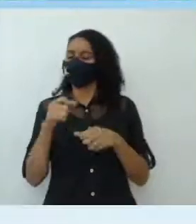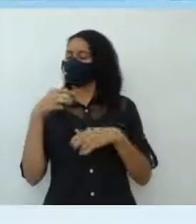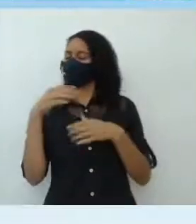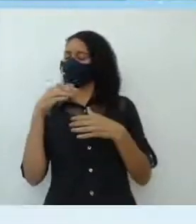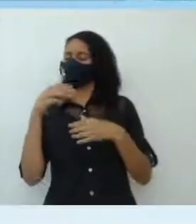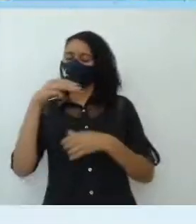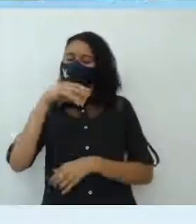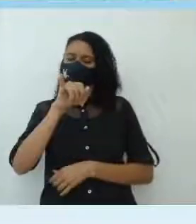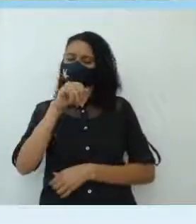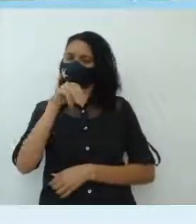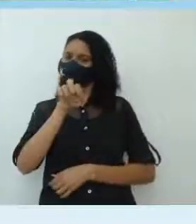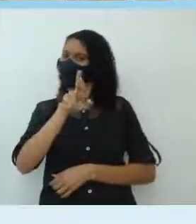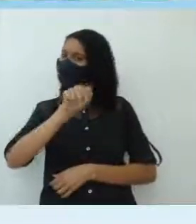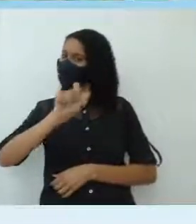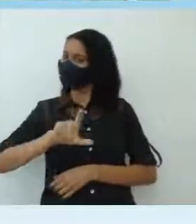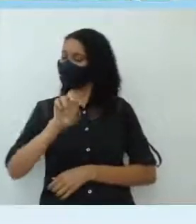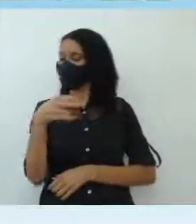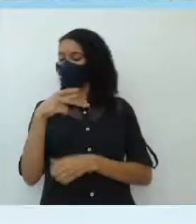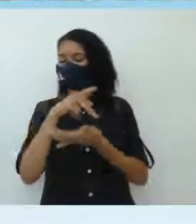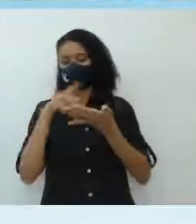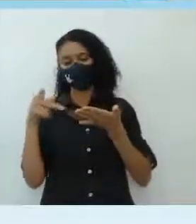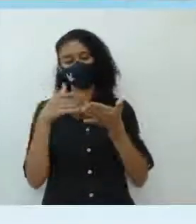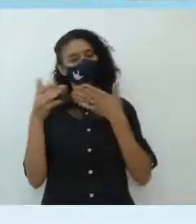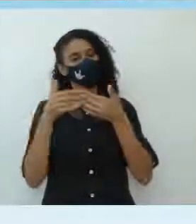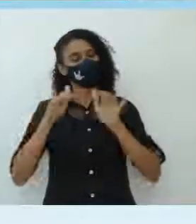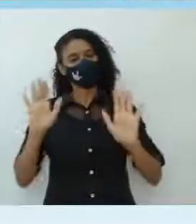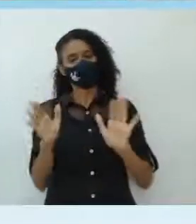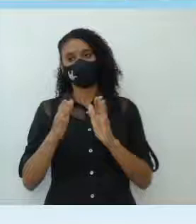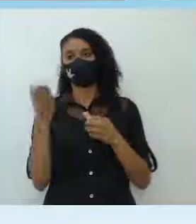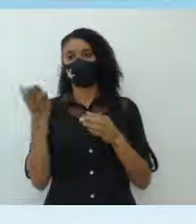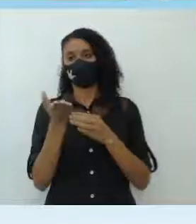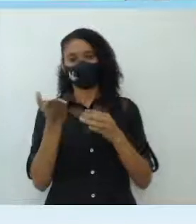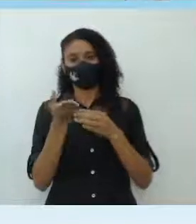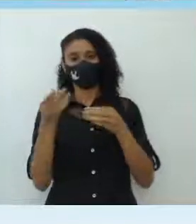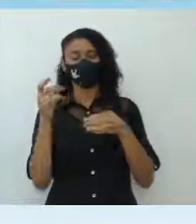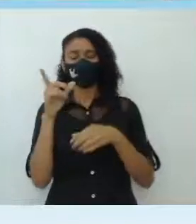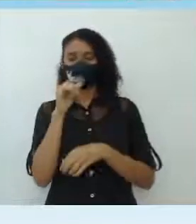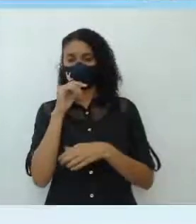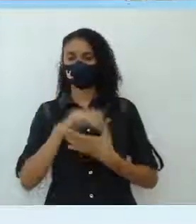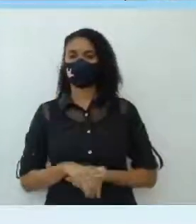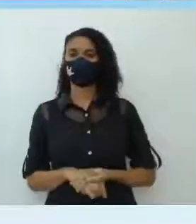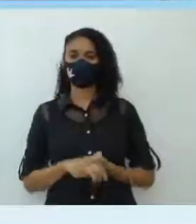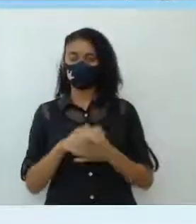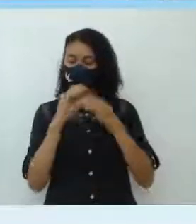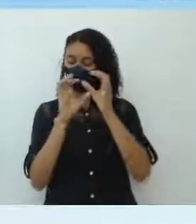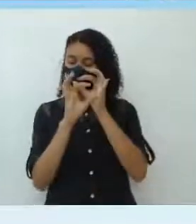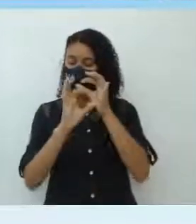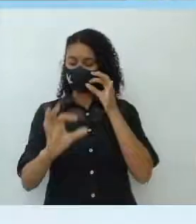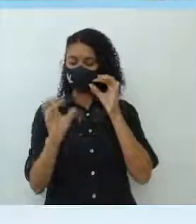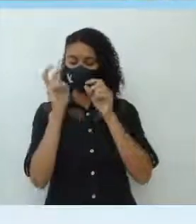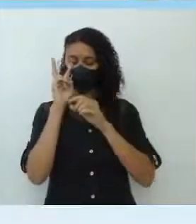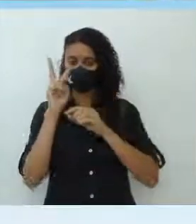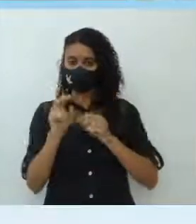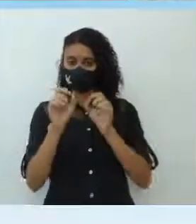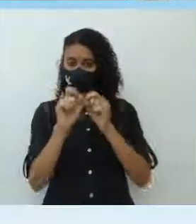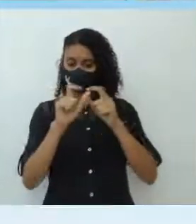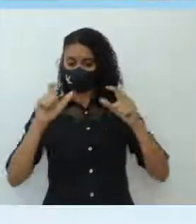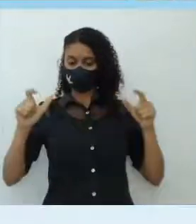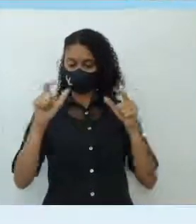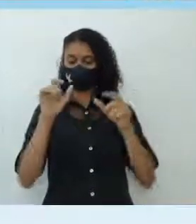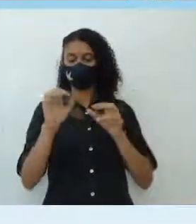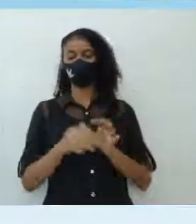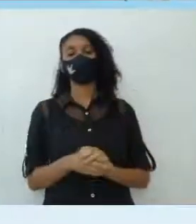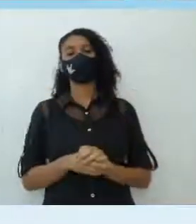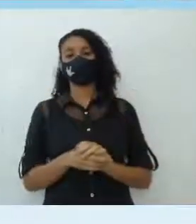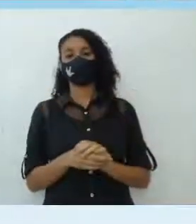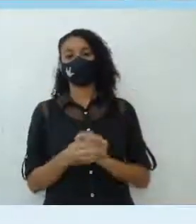pura, não faz a menor diferença pra gente. E se a gente tiver um microscópio capaz de ampliar a imagem, a gente